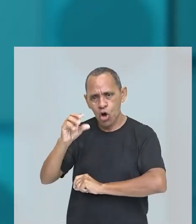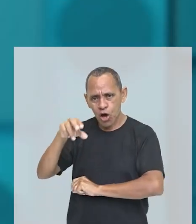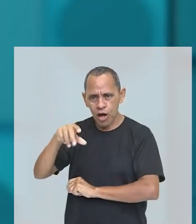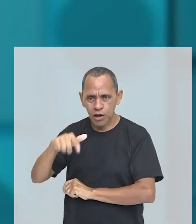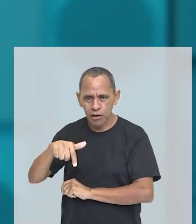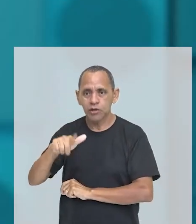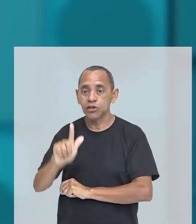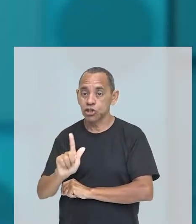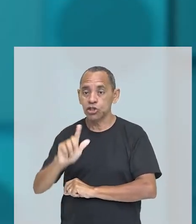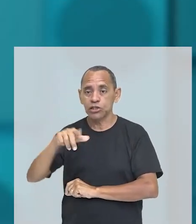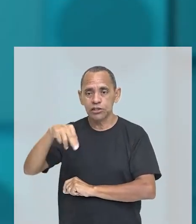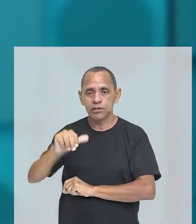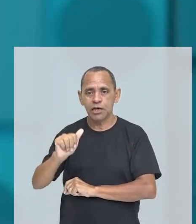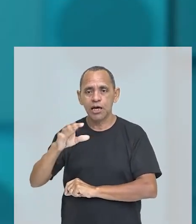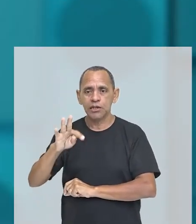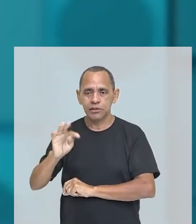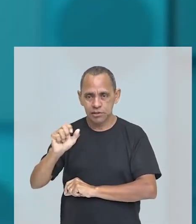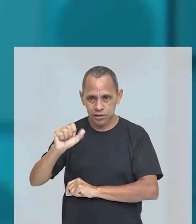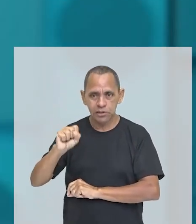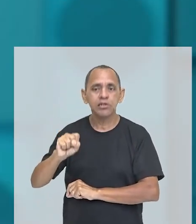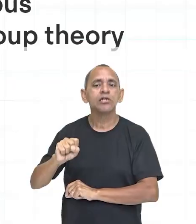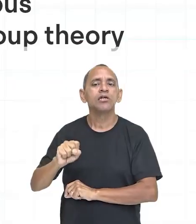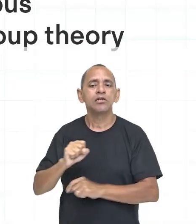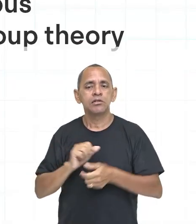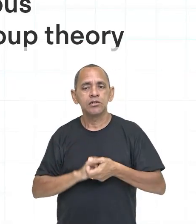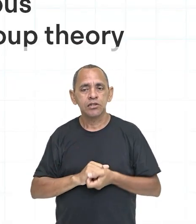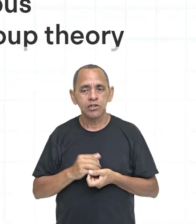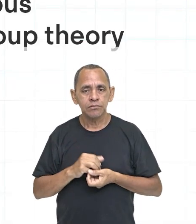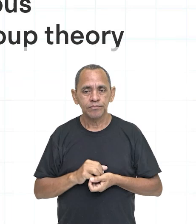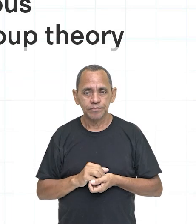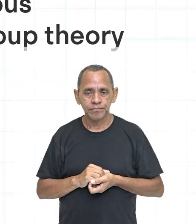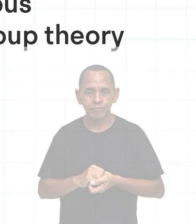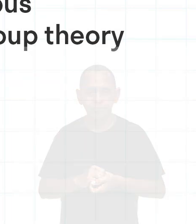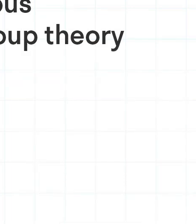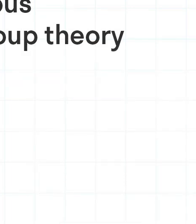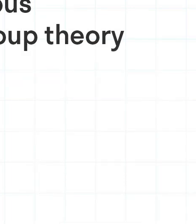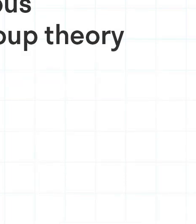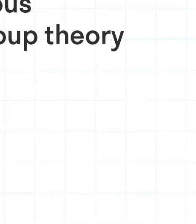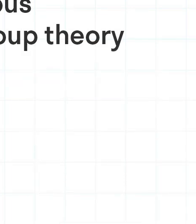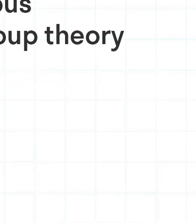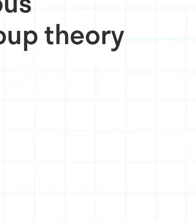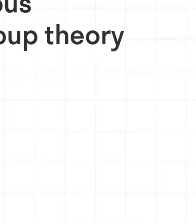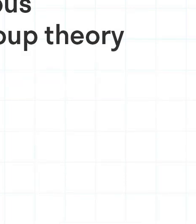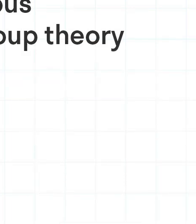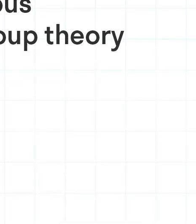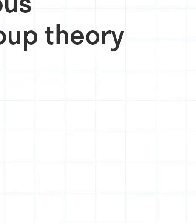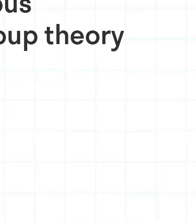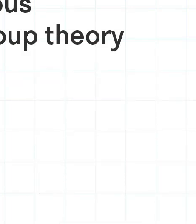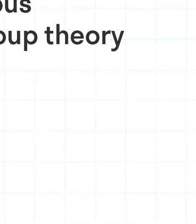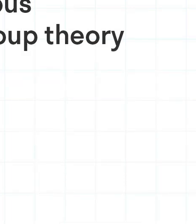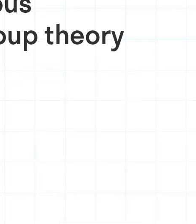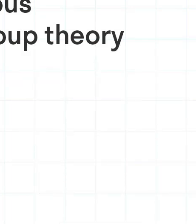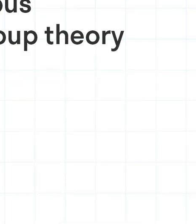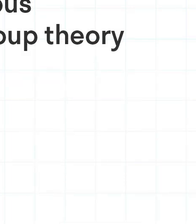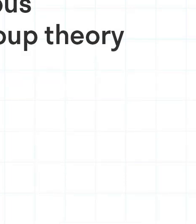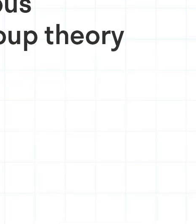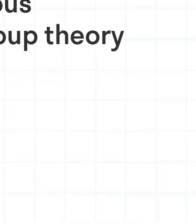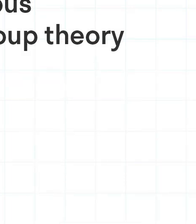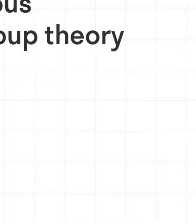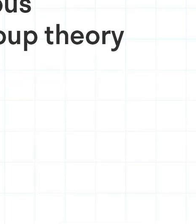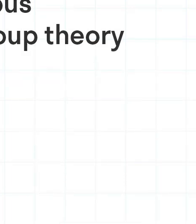presentes no texto e que vão facilitar a leitura de vocês. Olha só. Então, a primeira palavrinha é